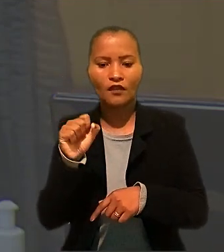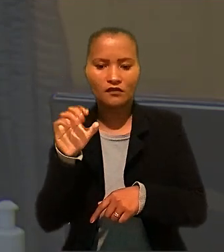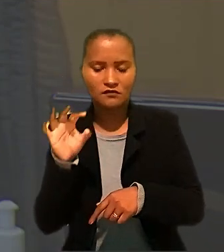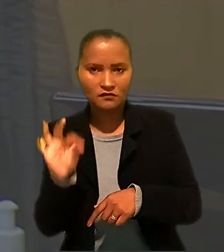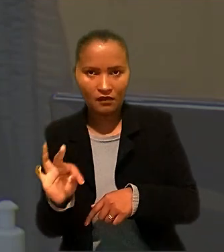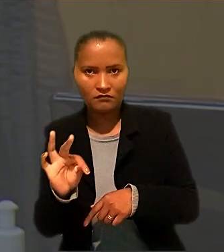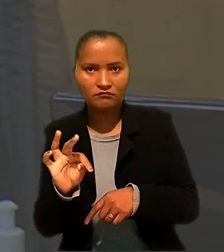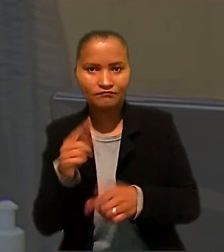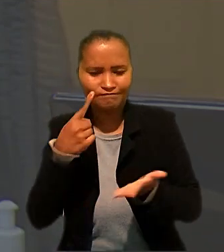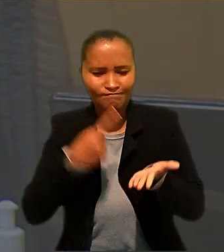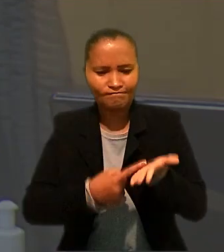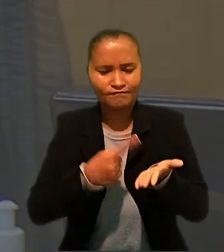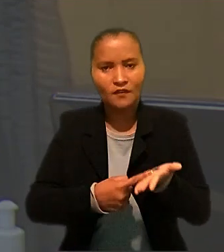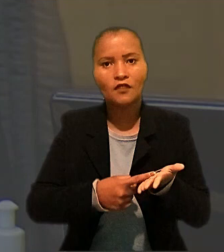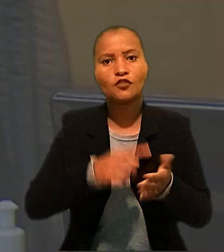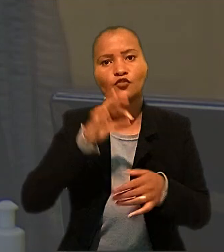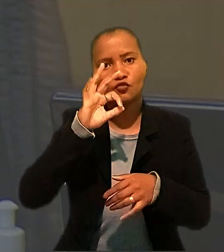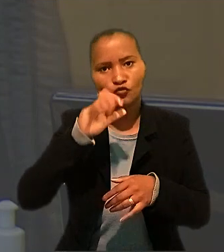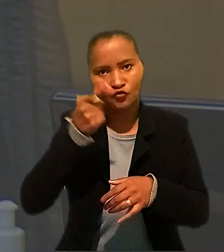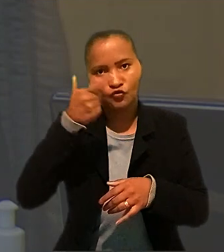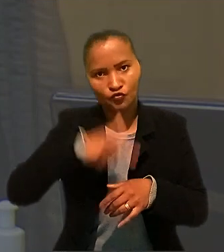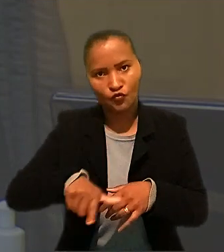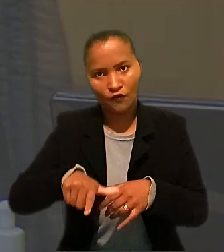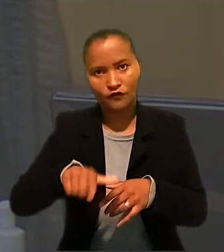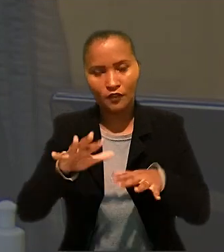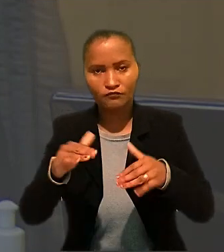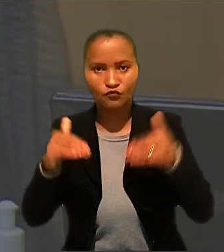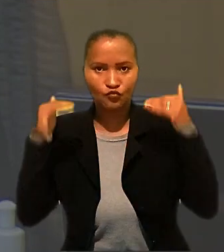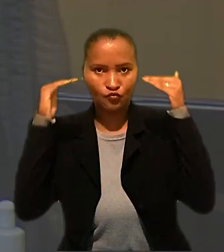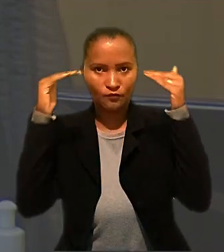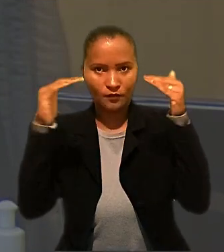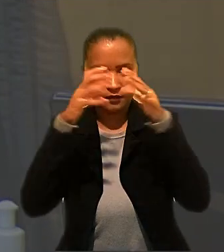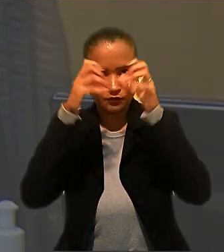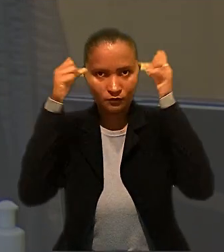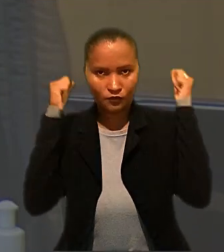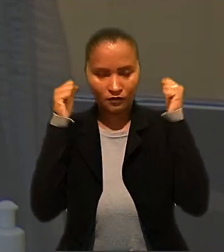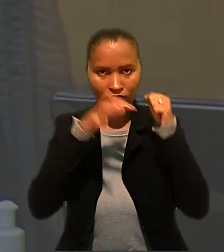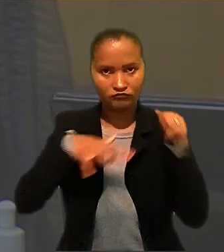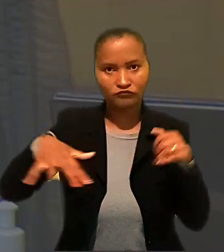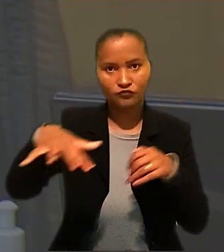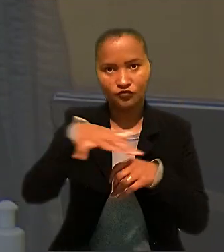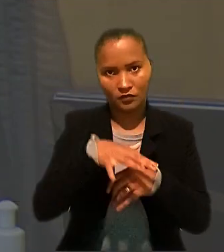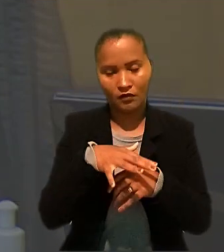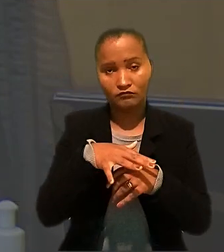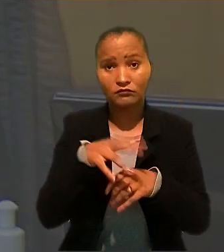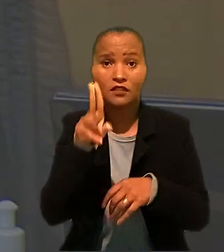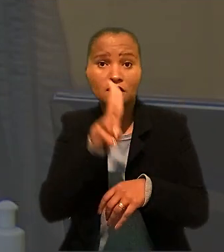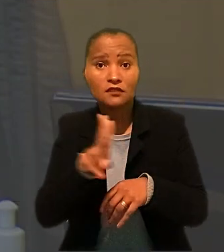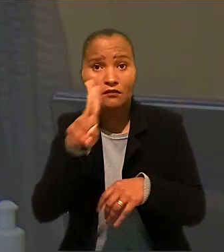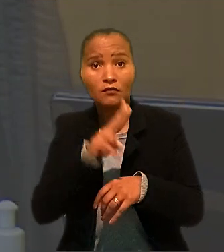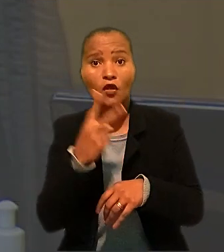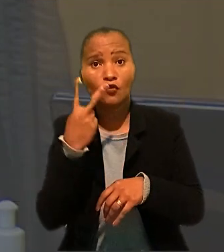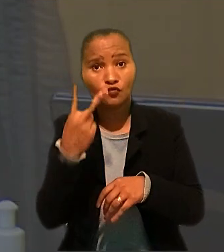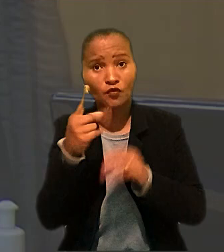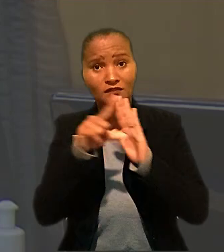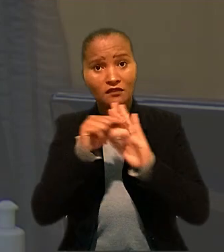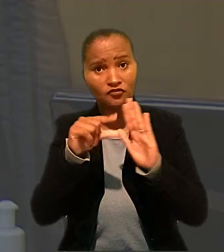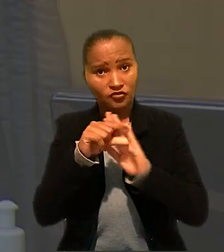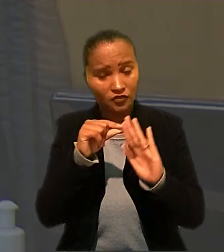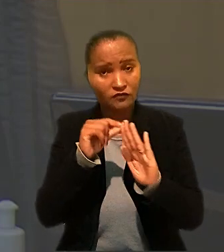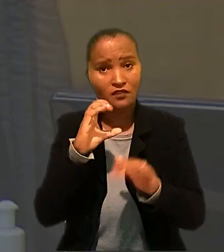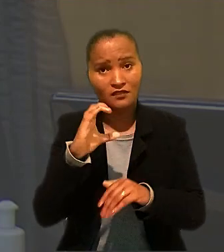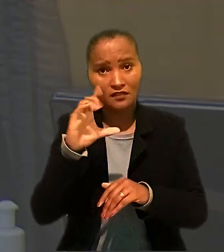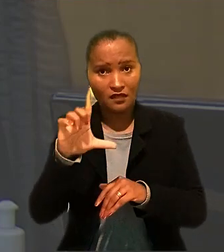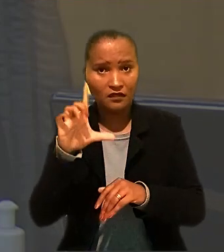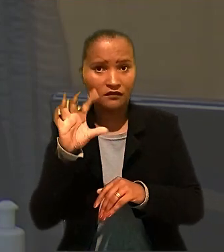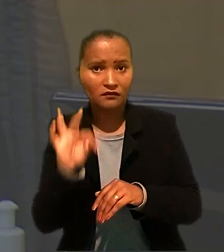TST, reafirmada pelo Supremo Tribunal Federal em julgamento de caso com repercussão geral reconhecida, se aplica aos 2